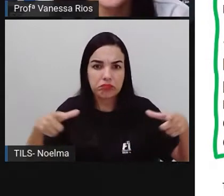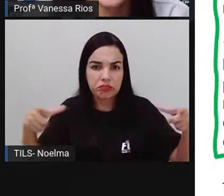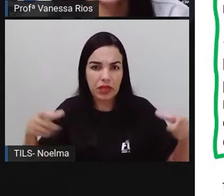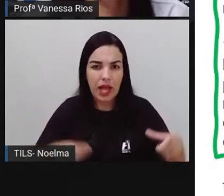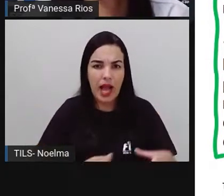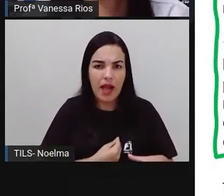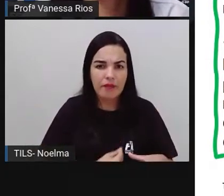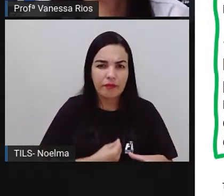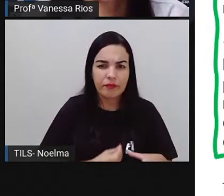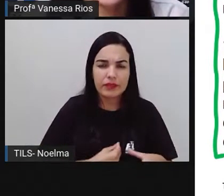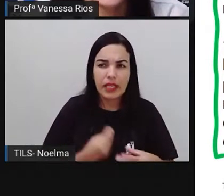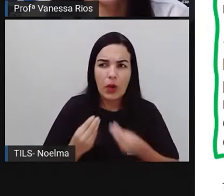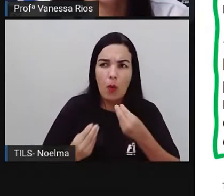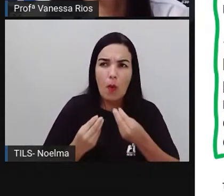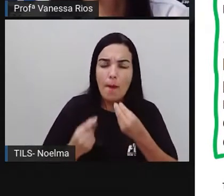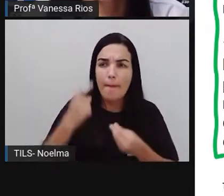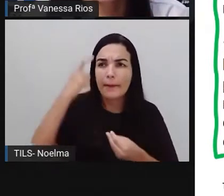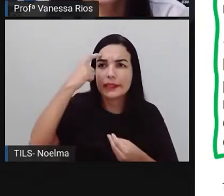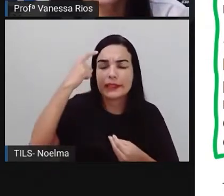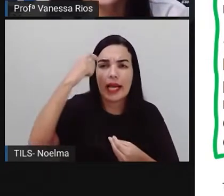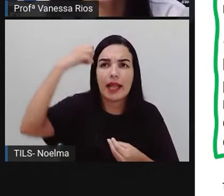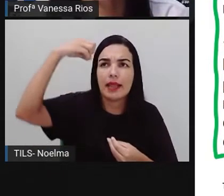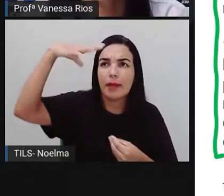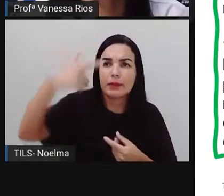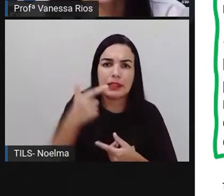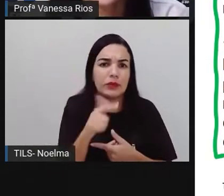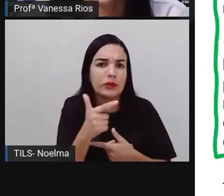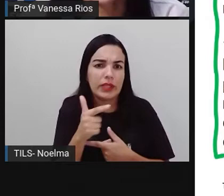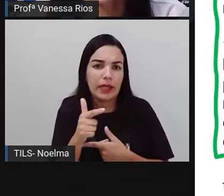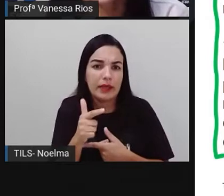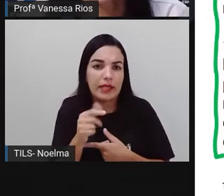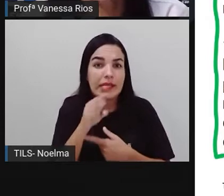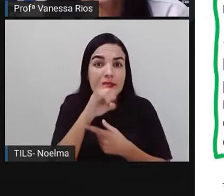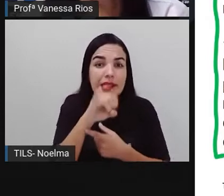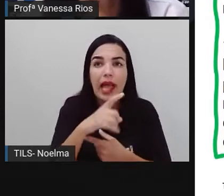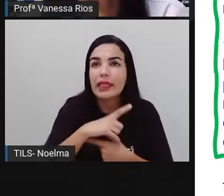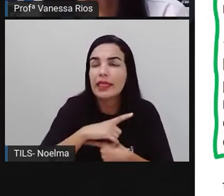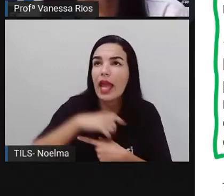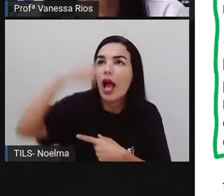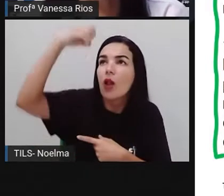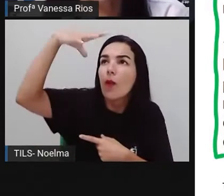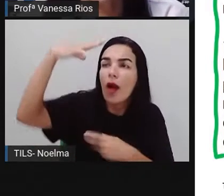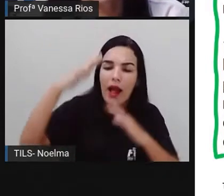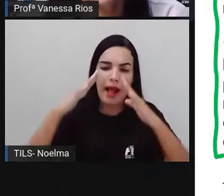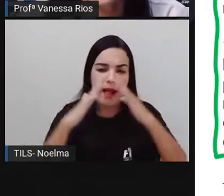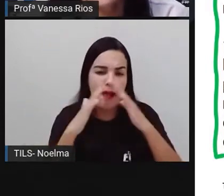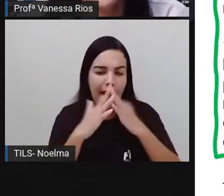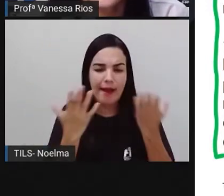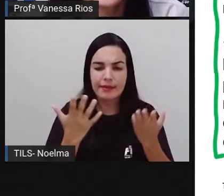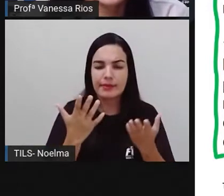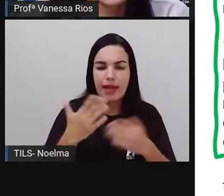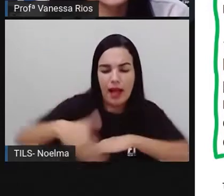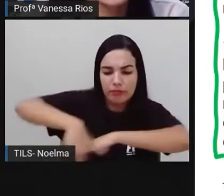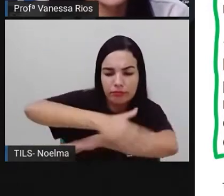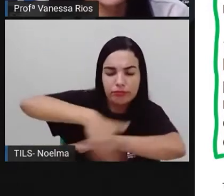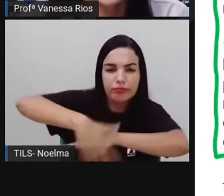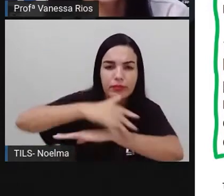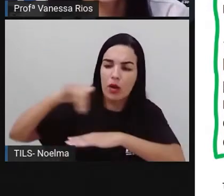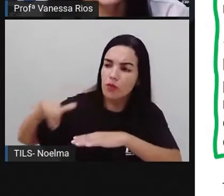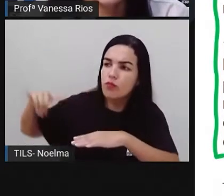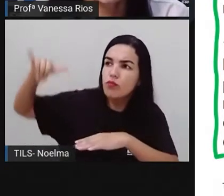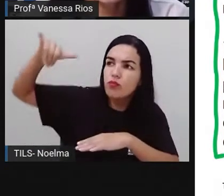Afinal, elas iluminam casas, ruas, praças, estações e aeroportos. Além